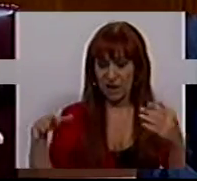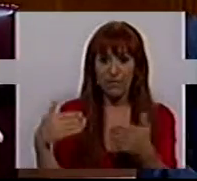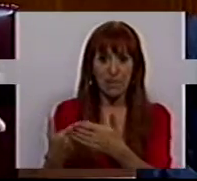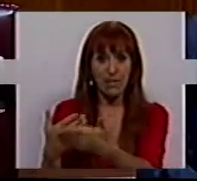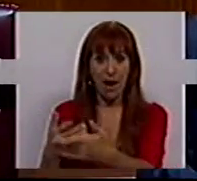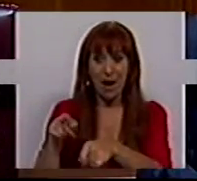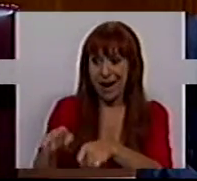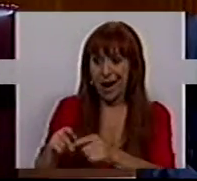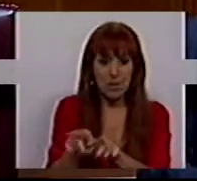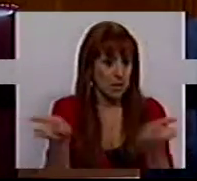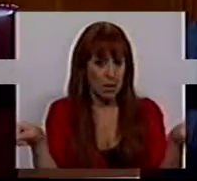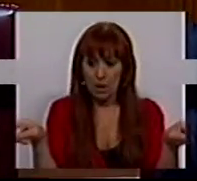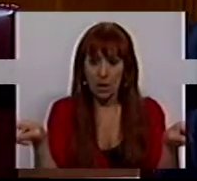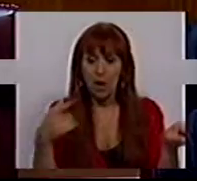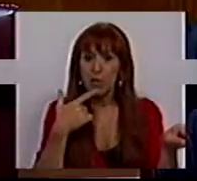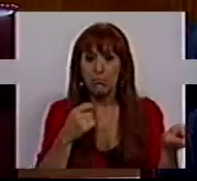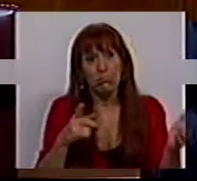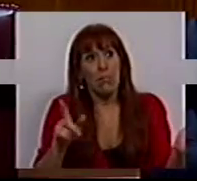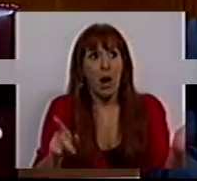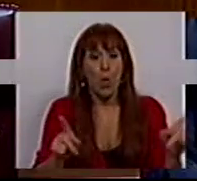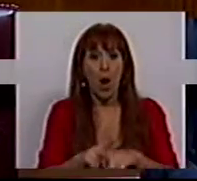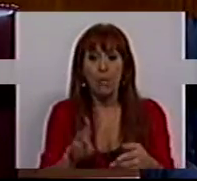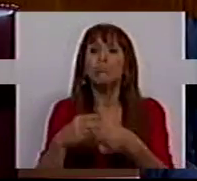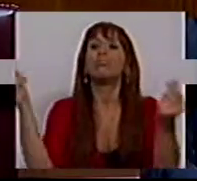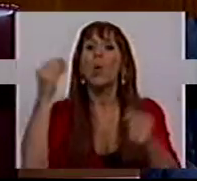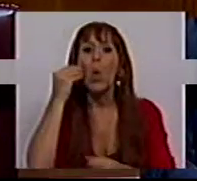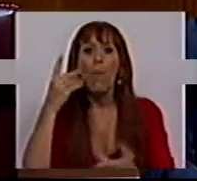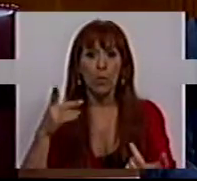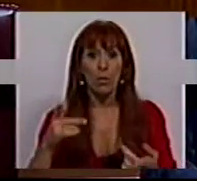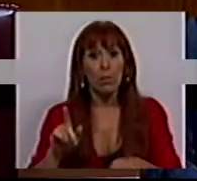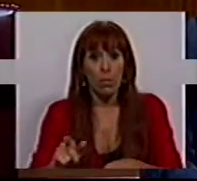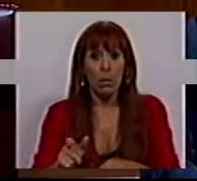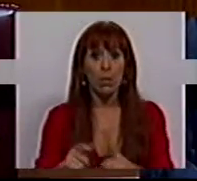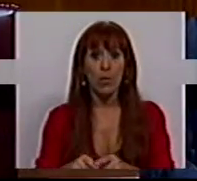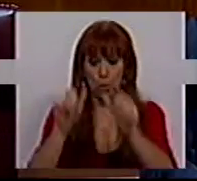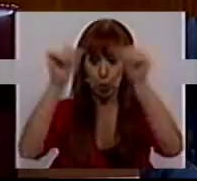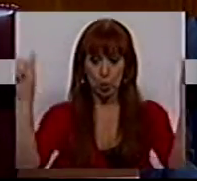negativa, essa divergência não poderá deixar de ser colmatada pelo